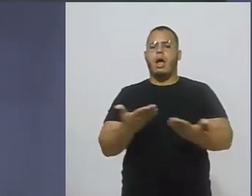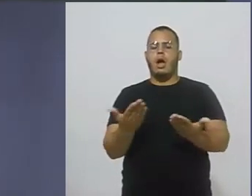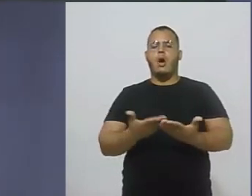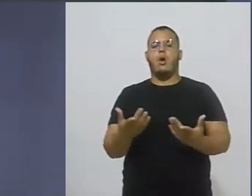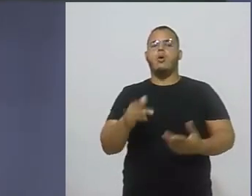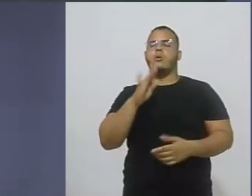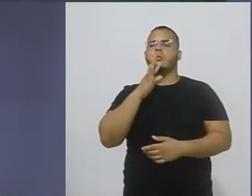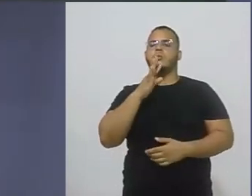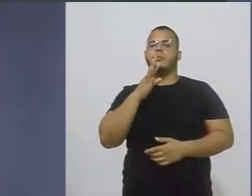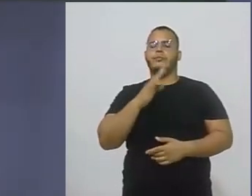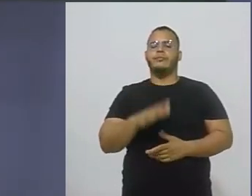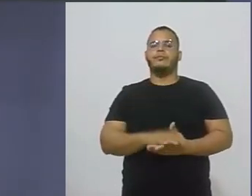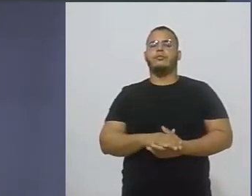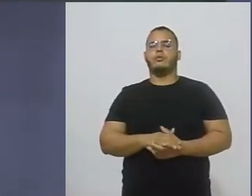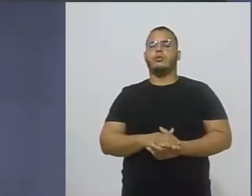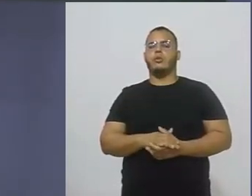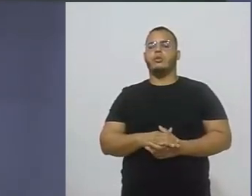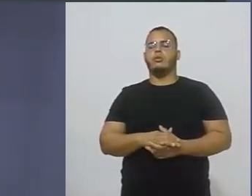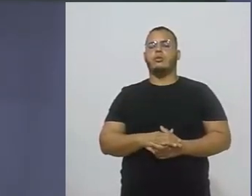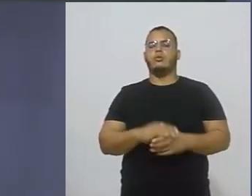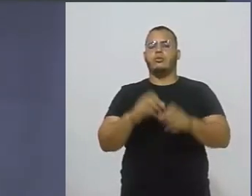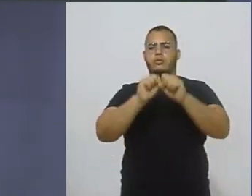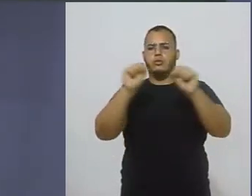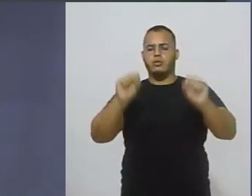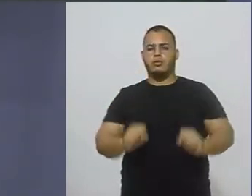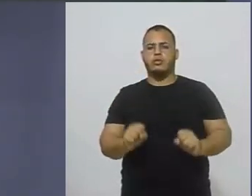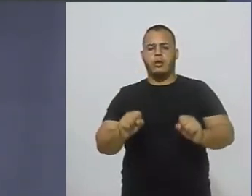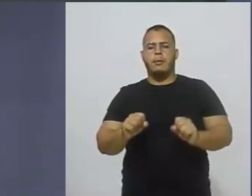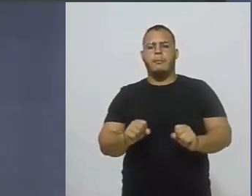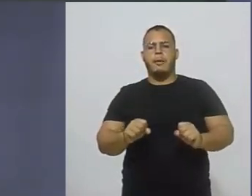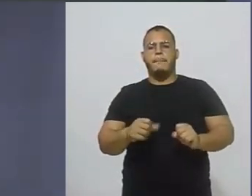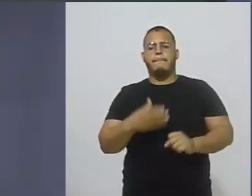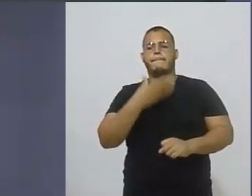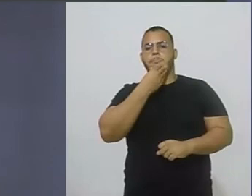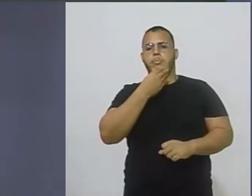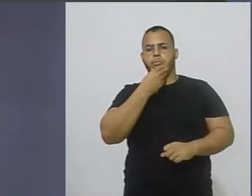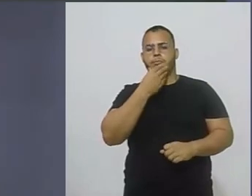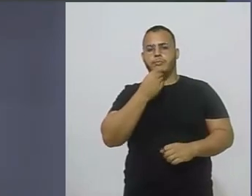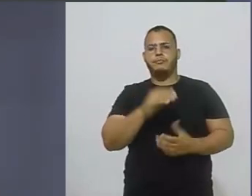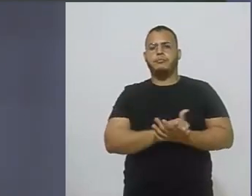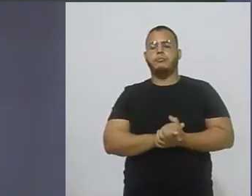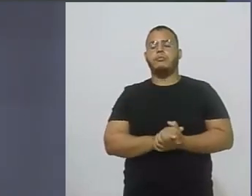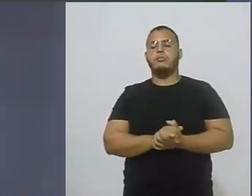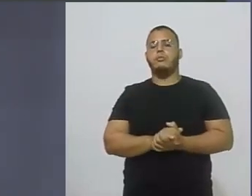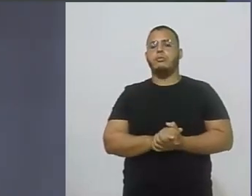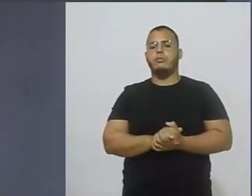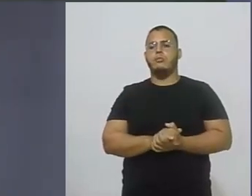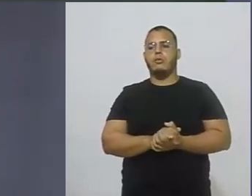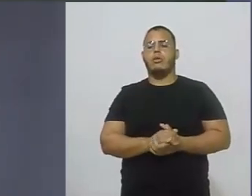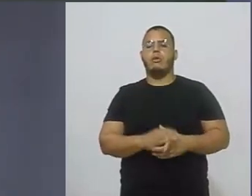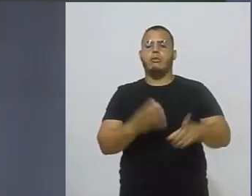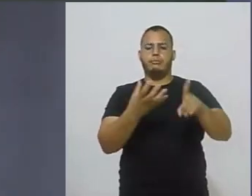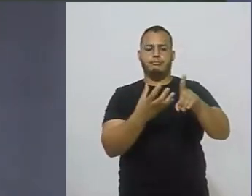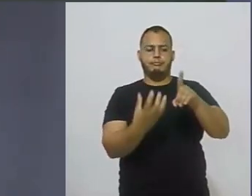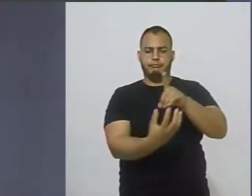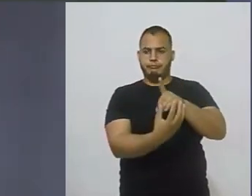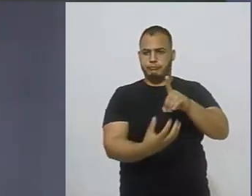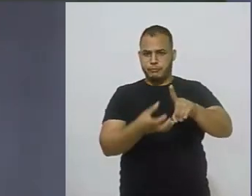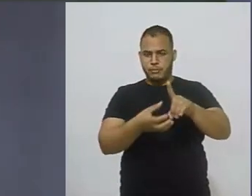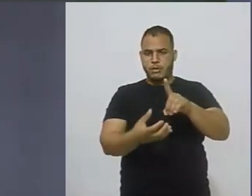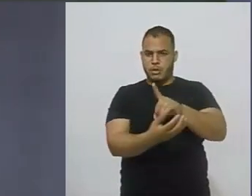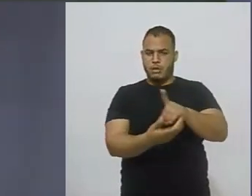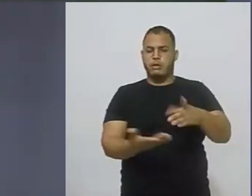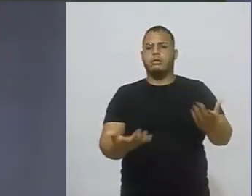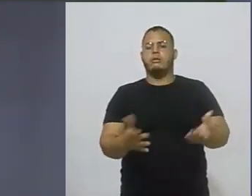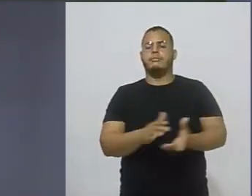vai conhecer aí um órgão do sistema genital que também atua como glândula no sistema endócrino, que é os testículos, no